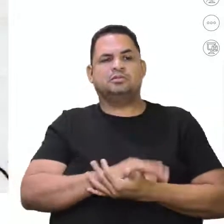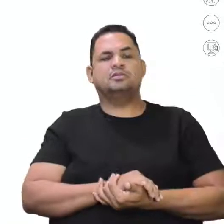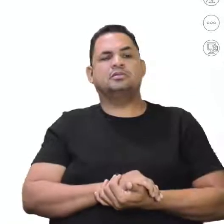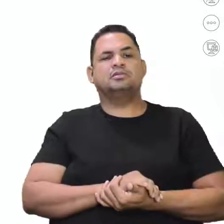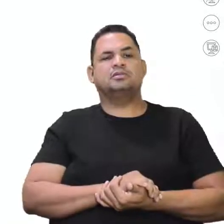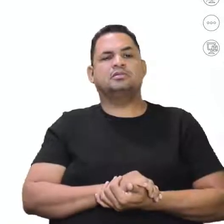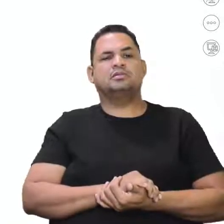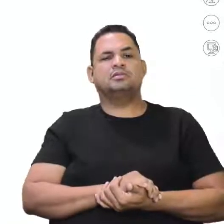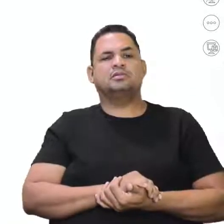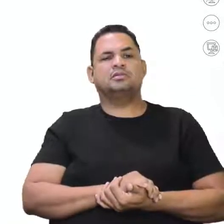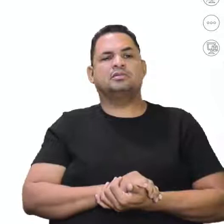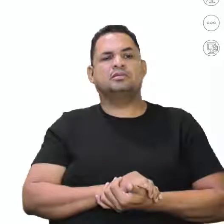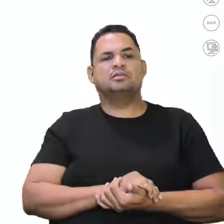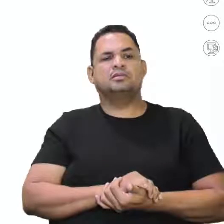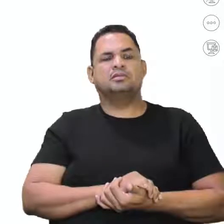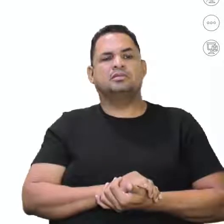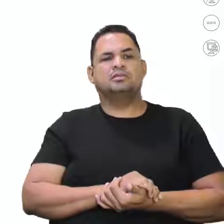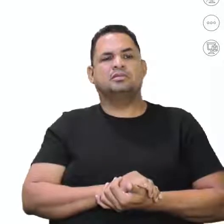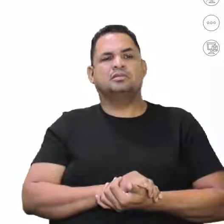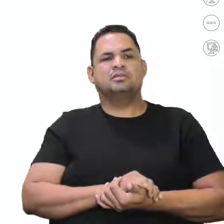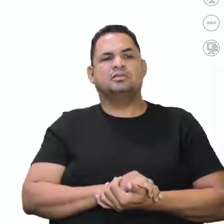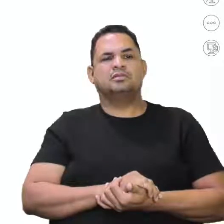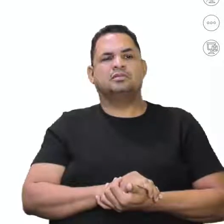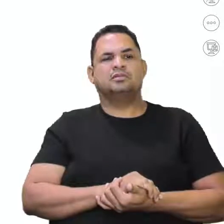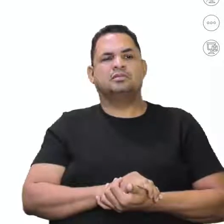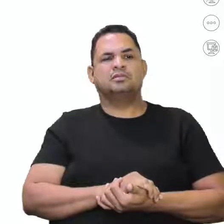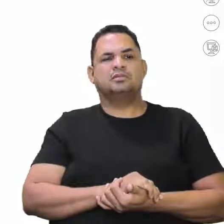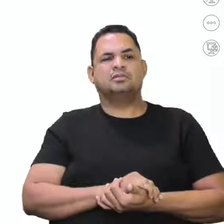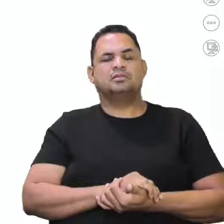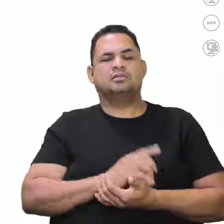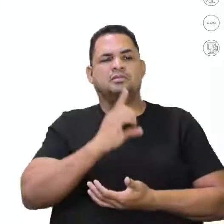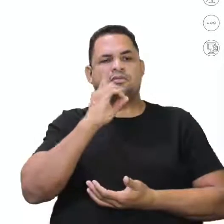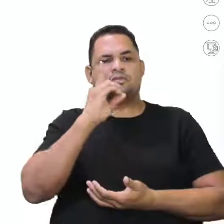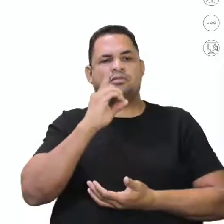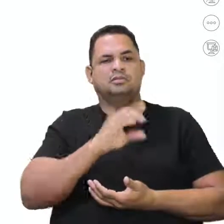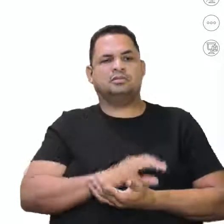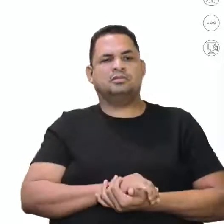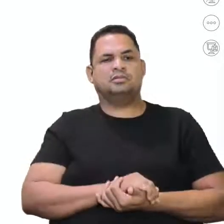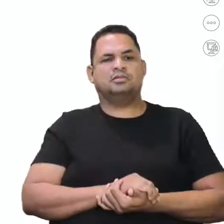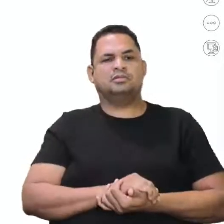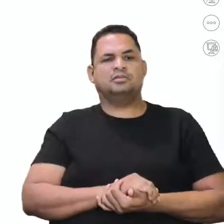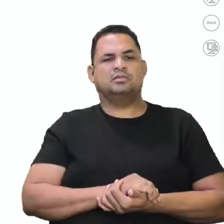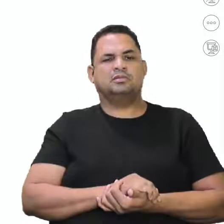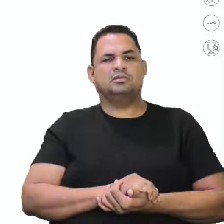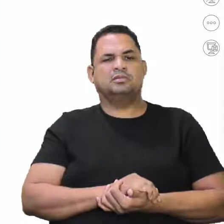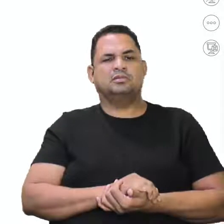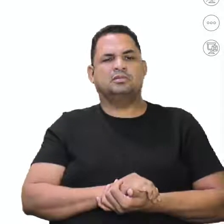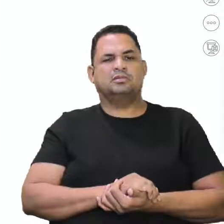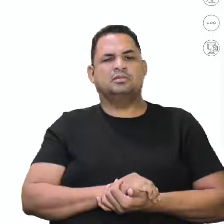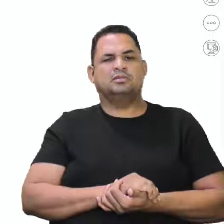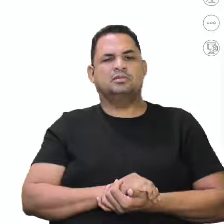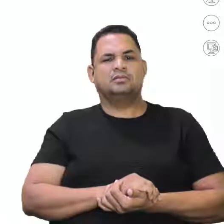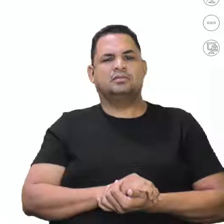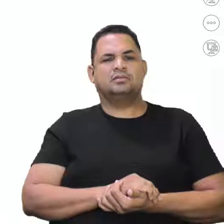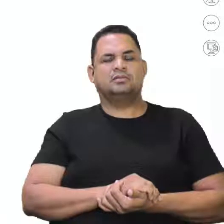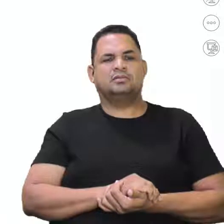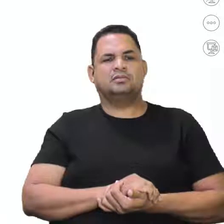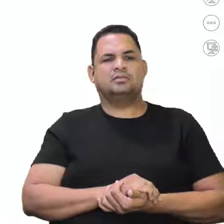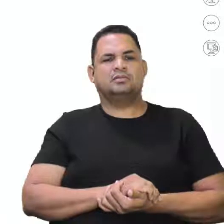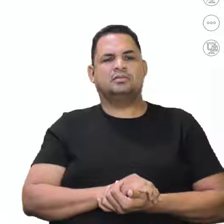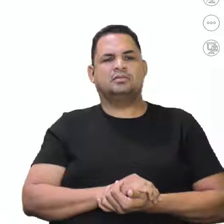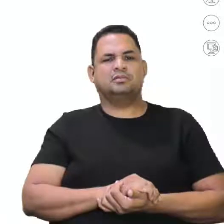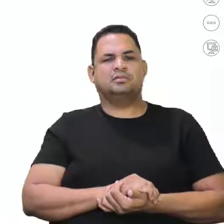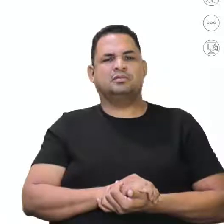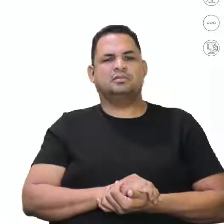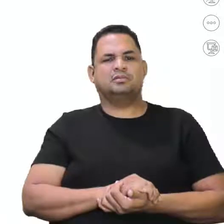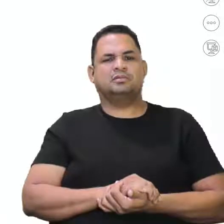a letra C. Alright? Então, vamos lá, ó. Letra D. Oxytocin is the chemical that gives us